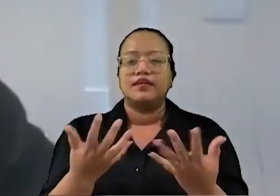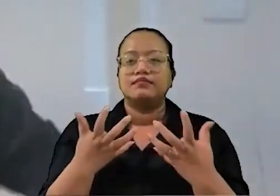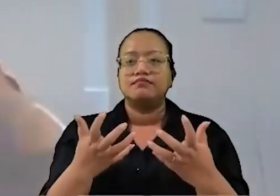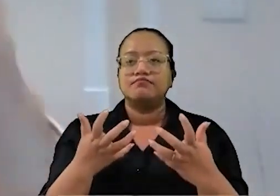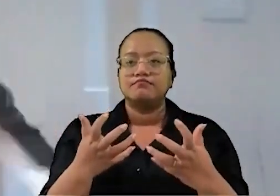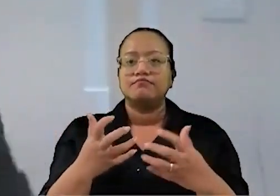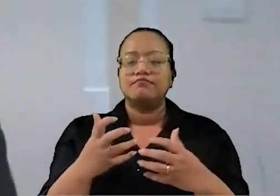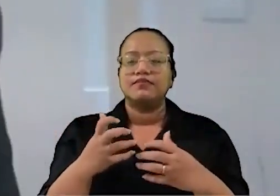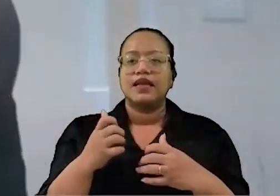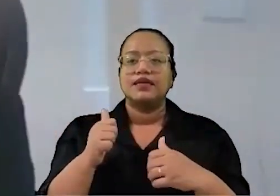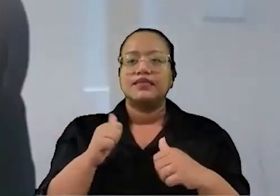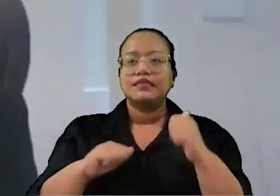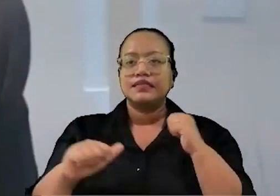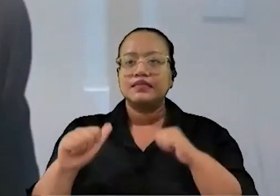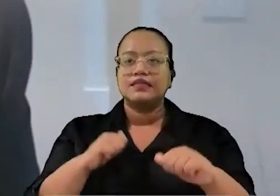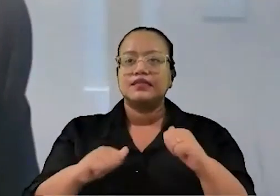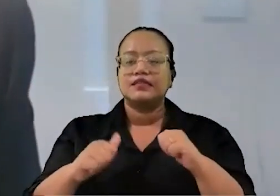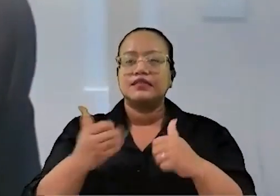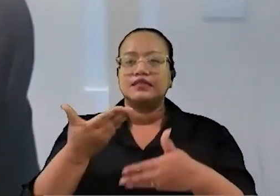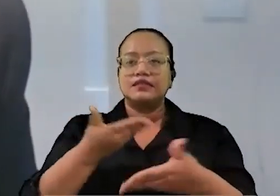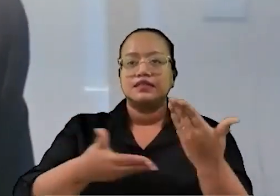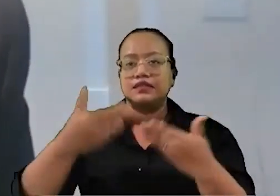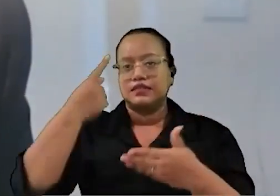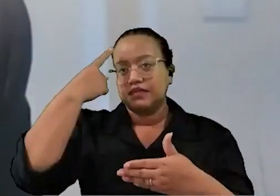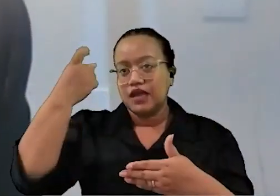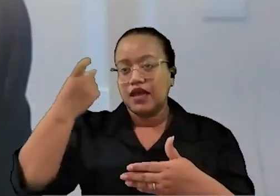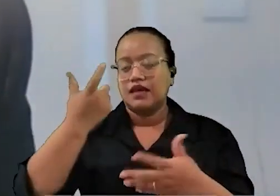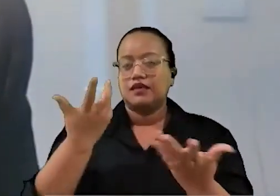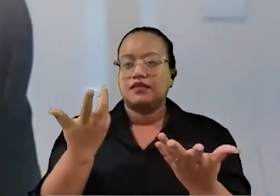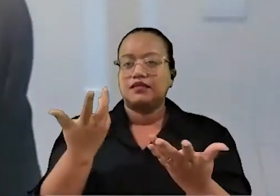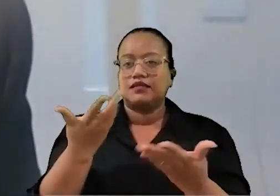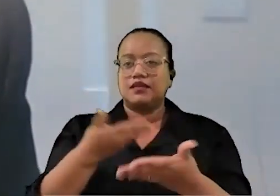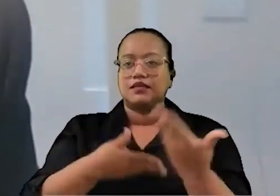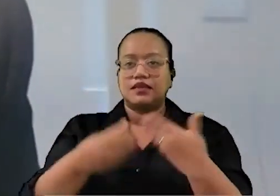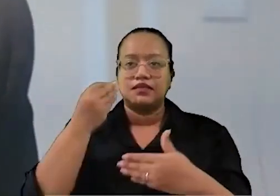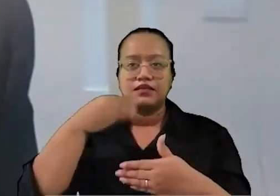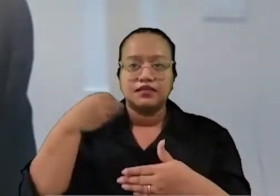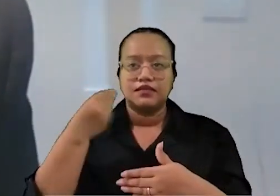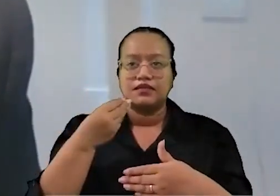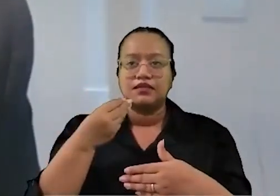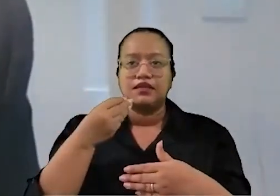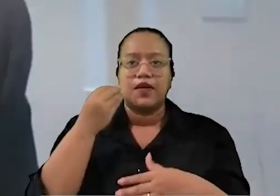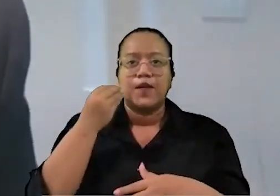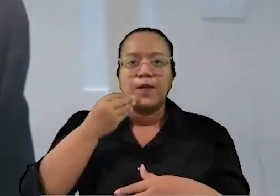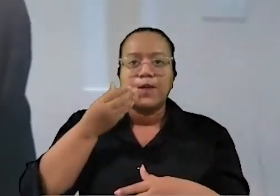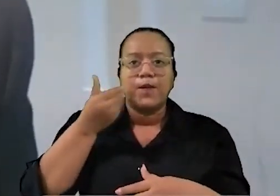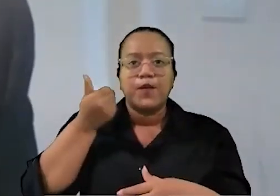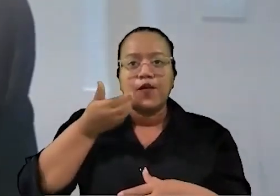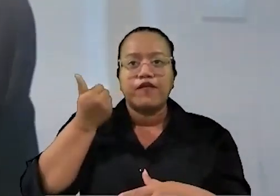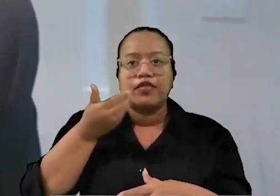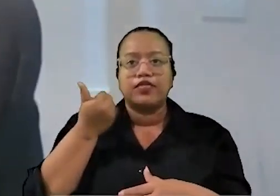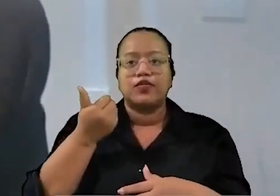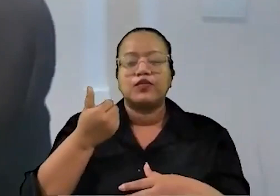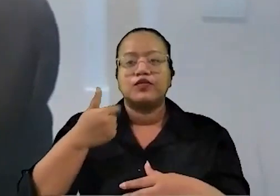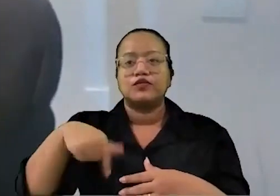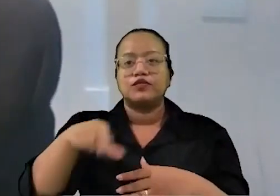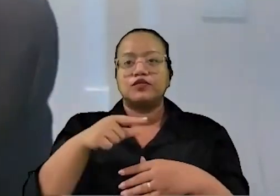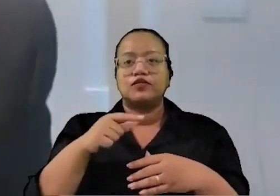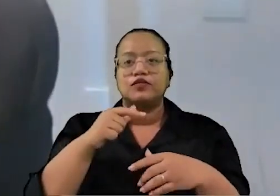experiências seja extremamente proveitoso para a gente superar o atual momento de dificuldade. Eu agradeço, doutora Daldice, muito